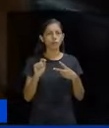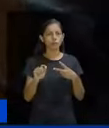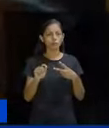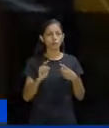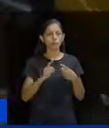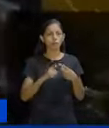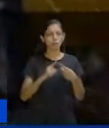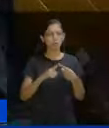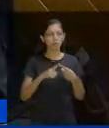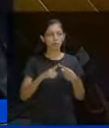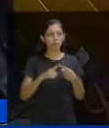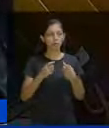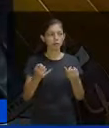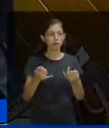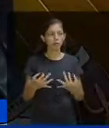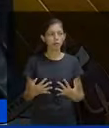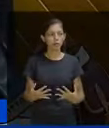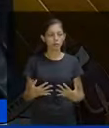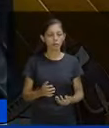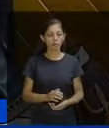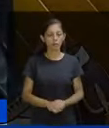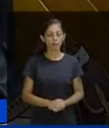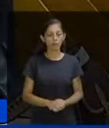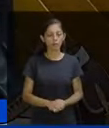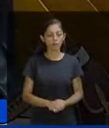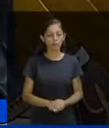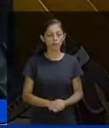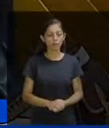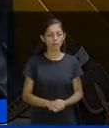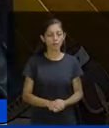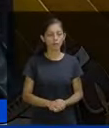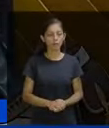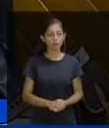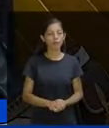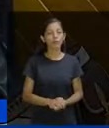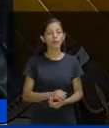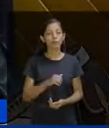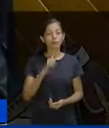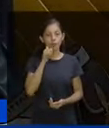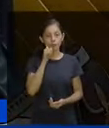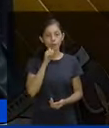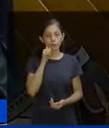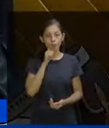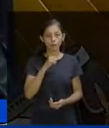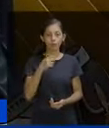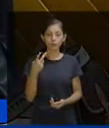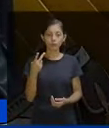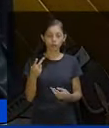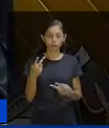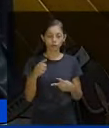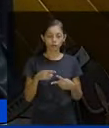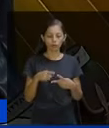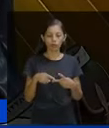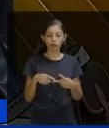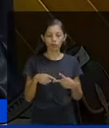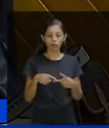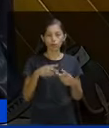A primeira diz respeito à renúncia de 2 candidatas mulheres após o deferimento do